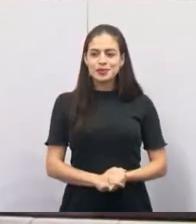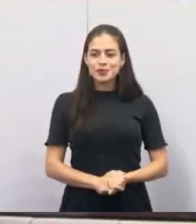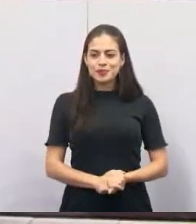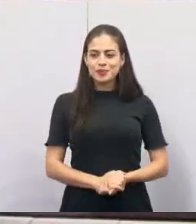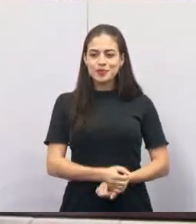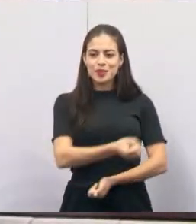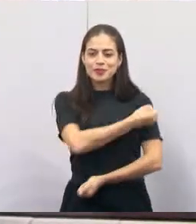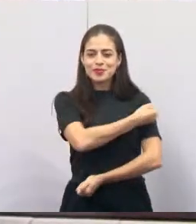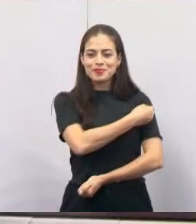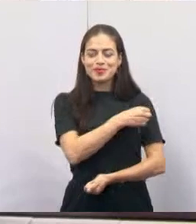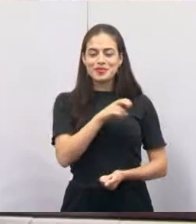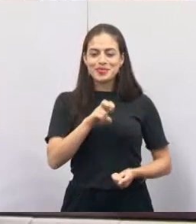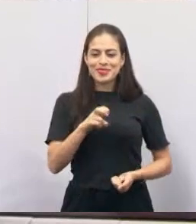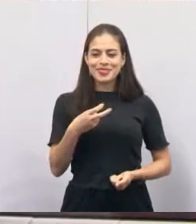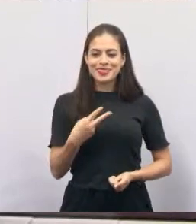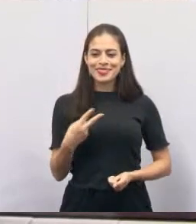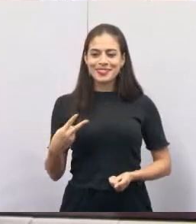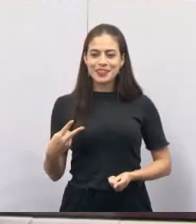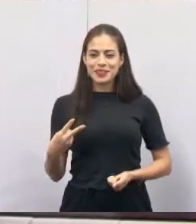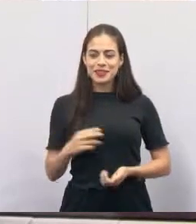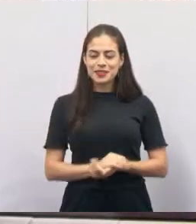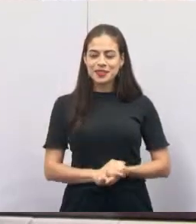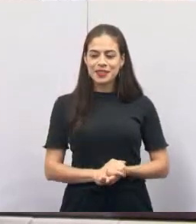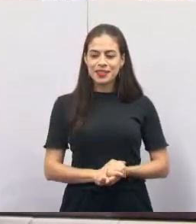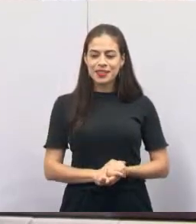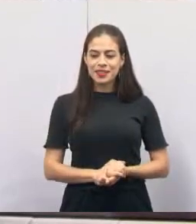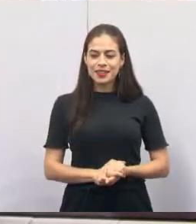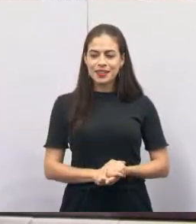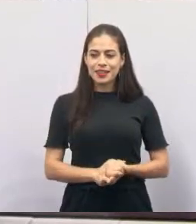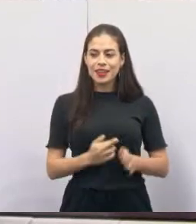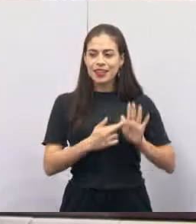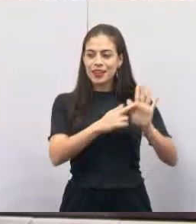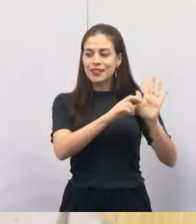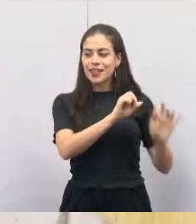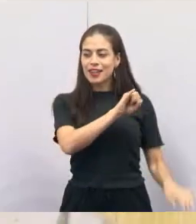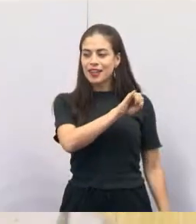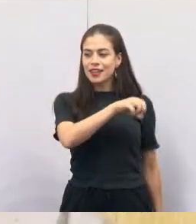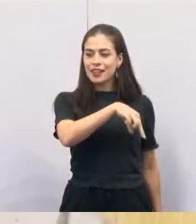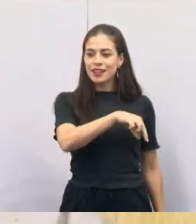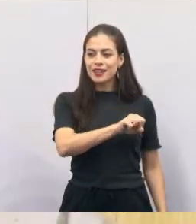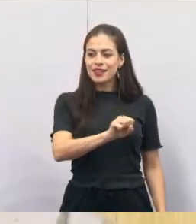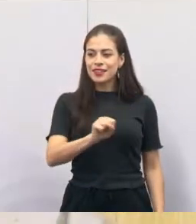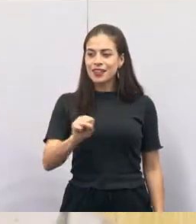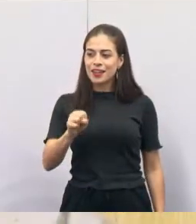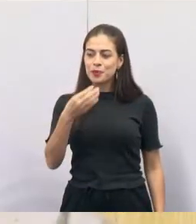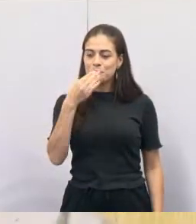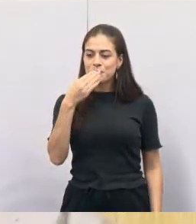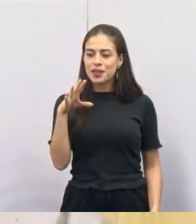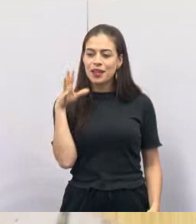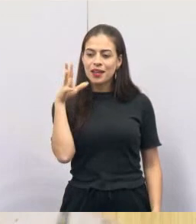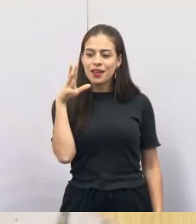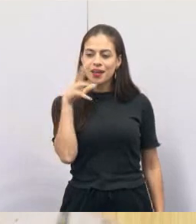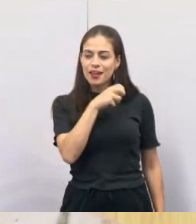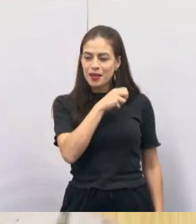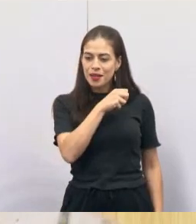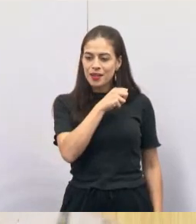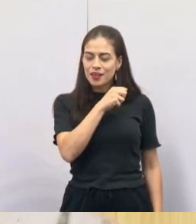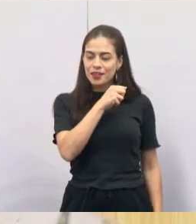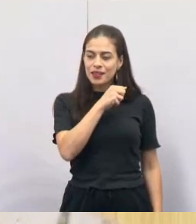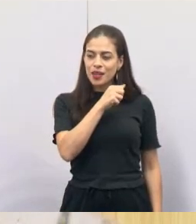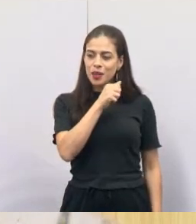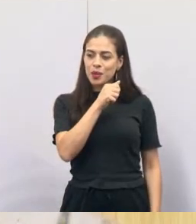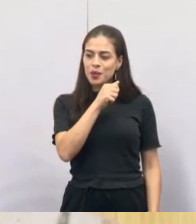Requerimento 522 ao superintendente regional do INSS, solicitando agilidade